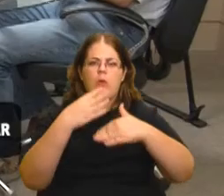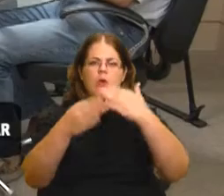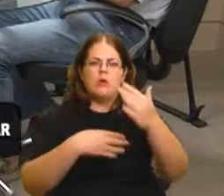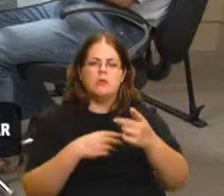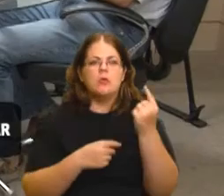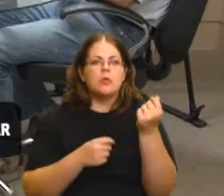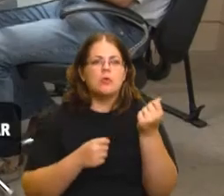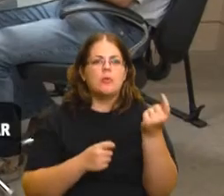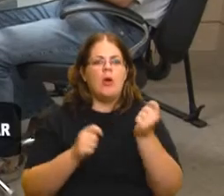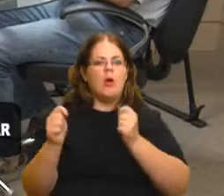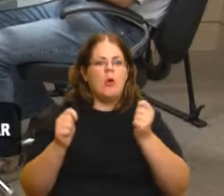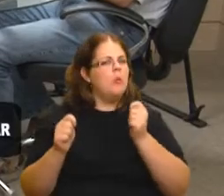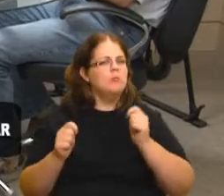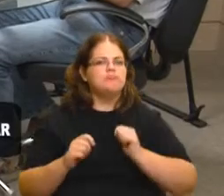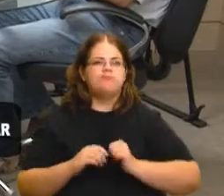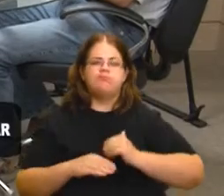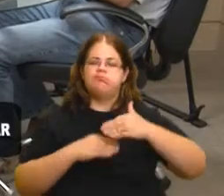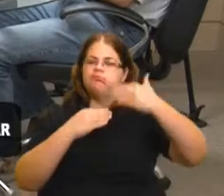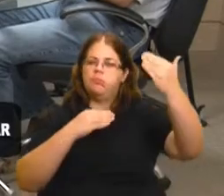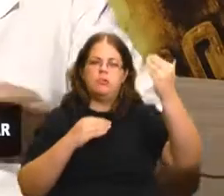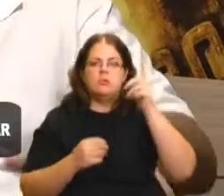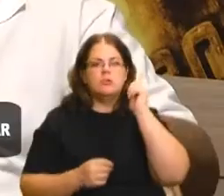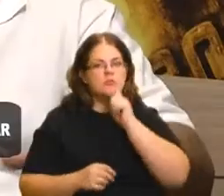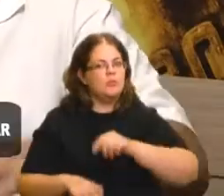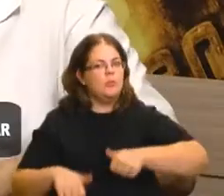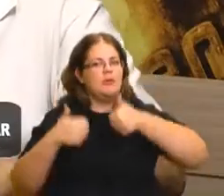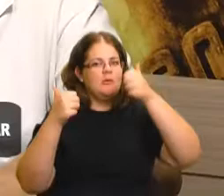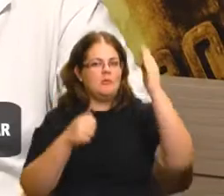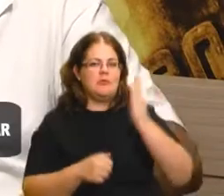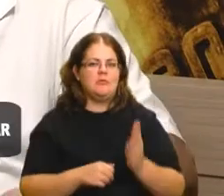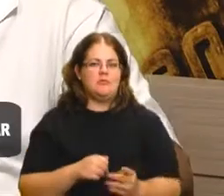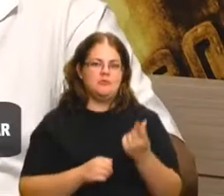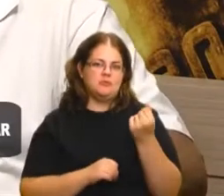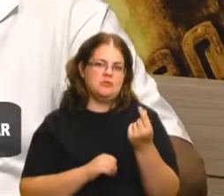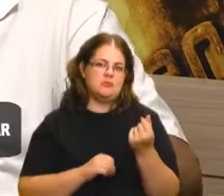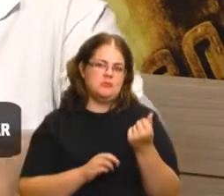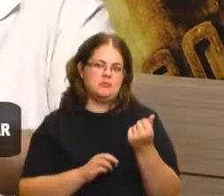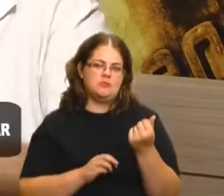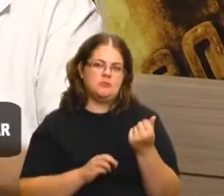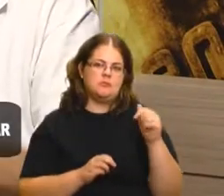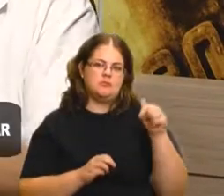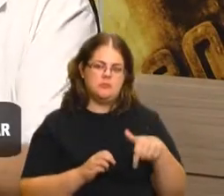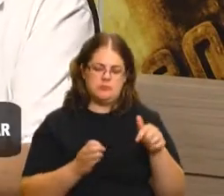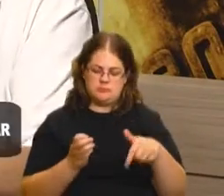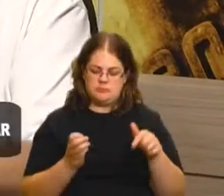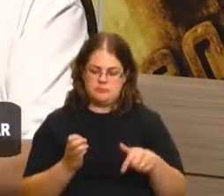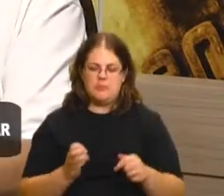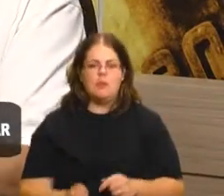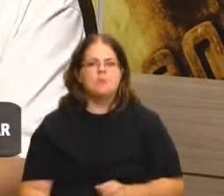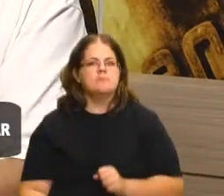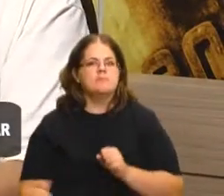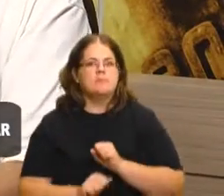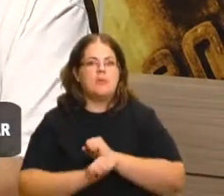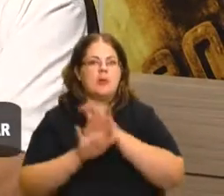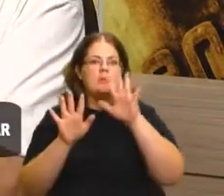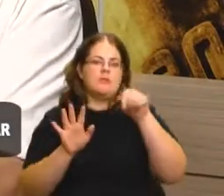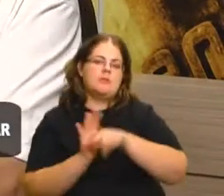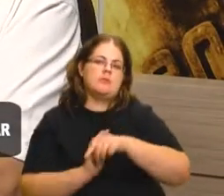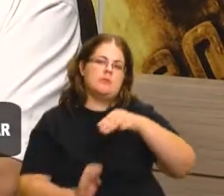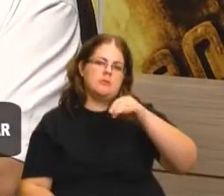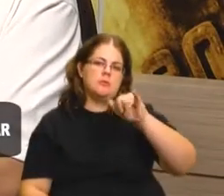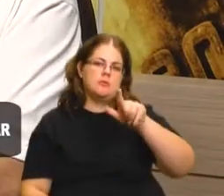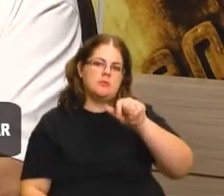O milagre brasileiro. O milagre brasileiro. Tá? Do ponto de vista da condição da economia, há uma